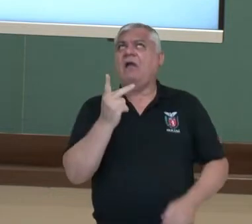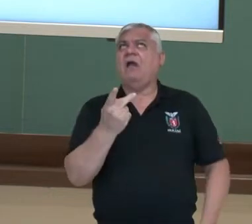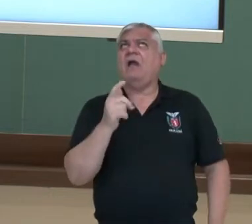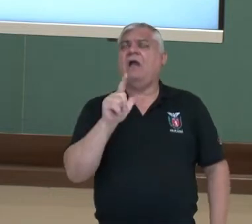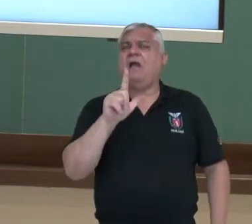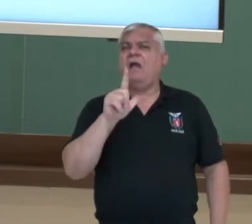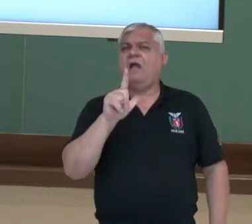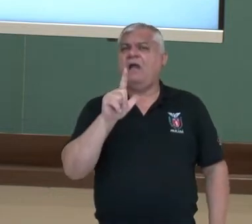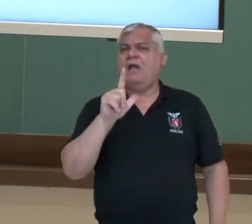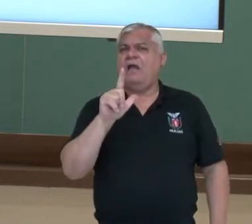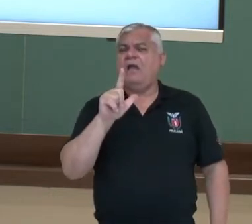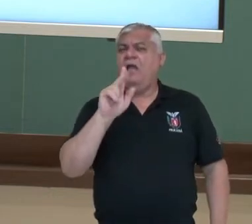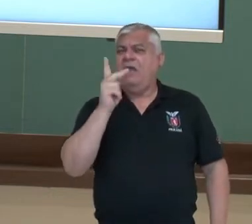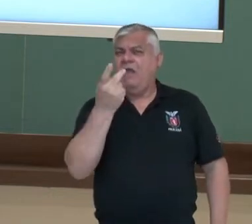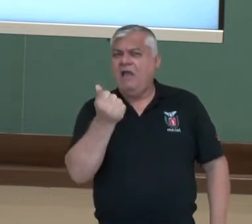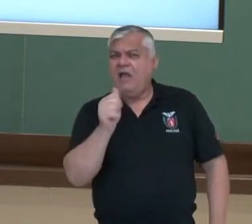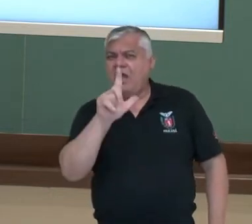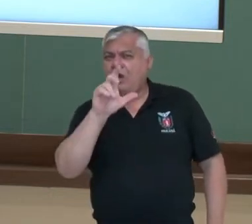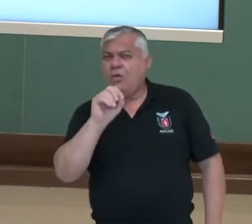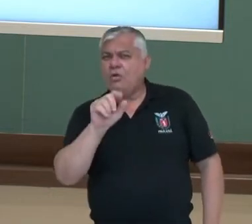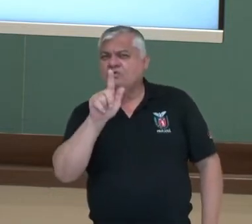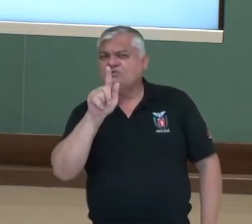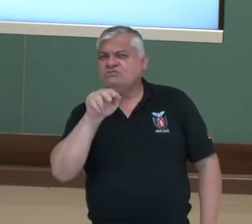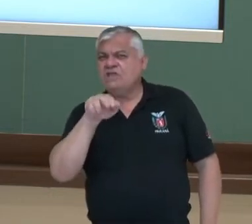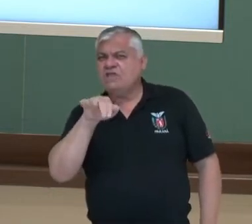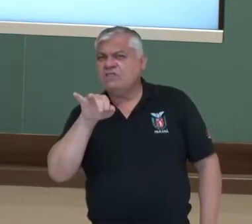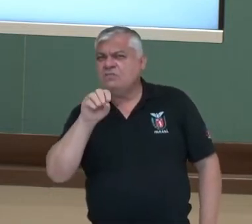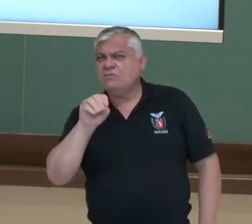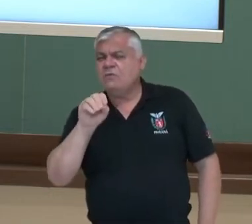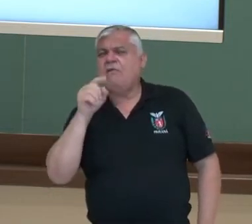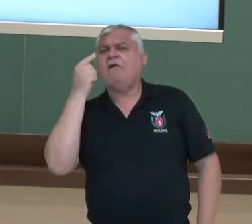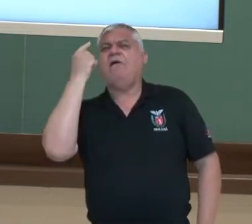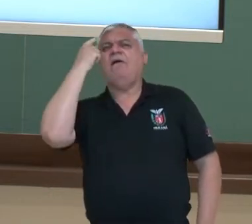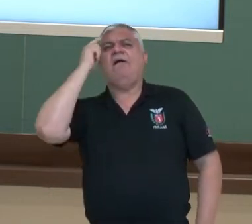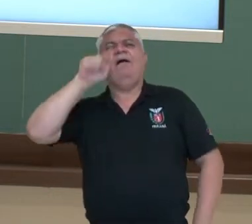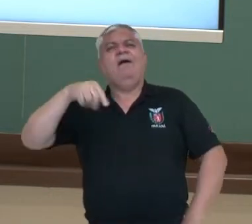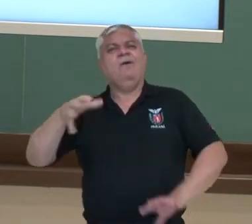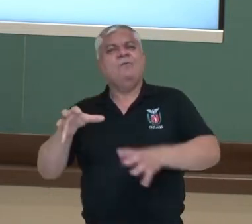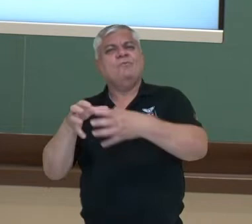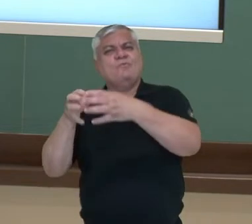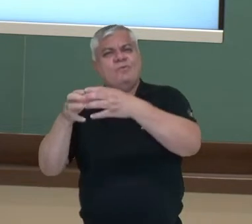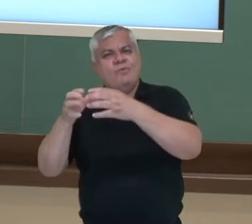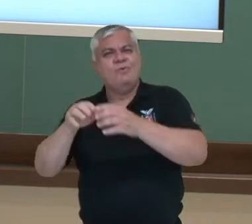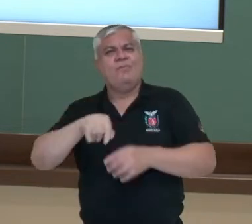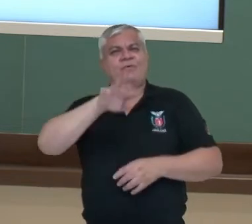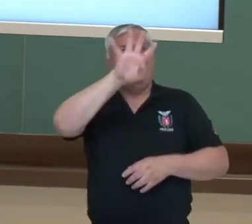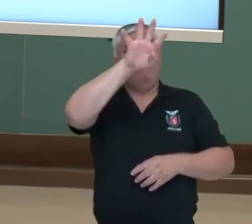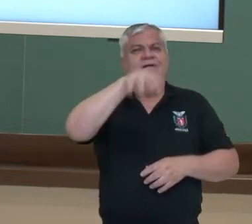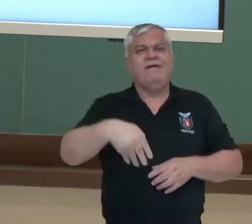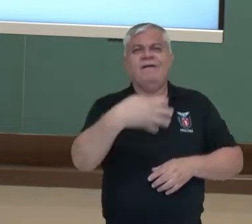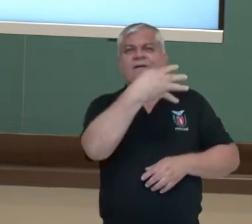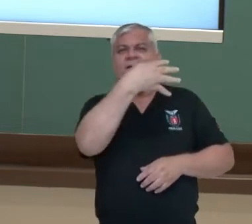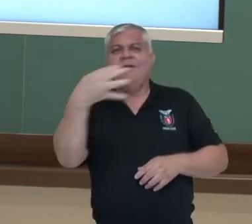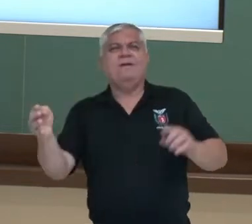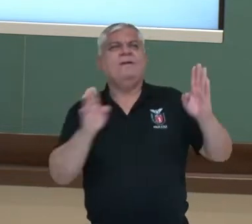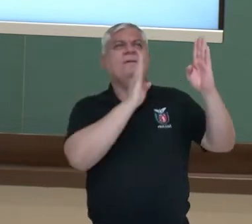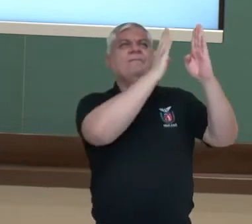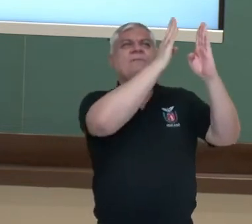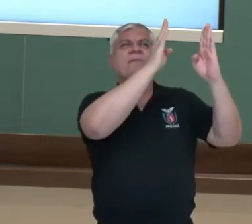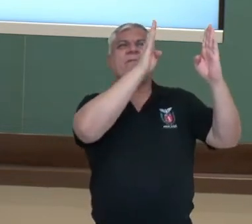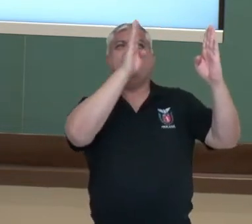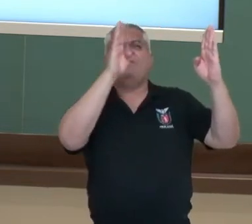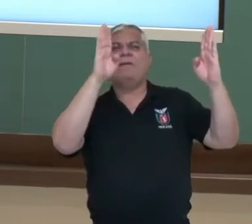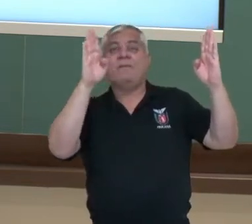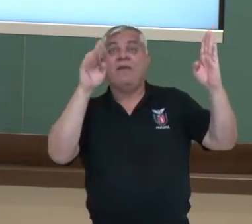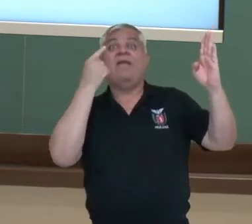Sim, sim. Halogênios é aquele grupo da tabela periódica, coluna 17,